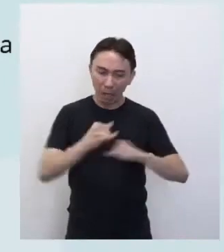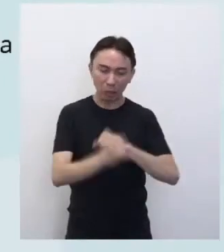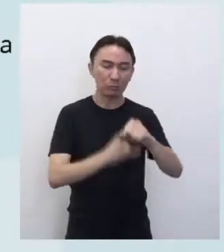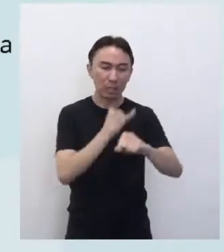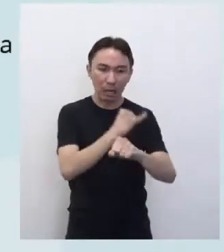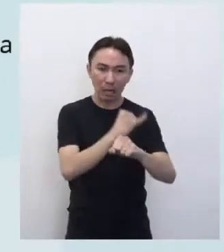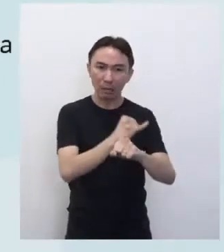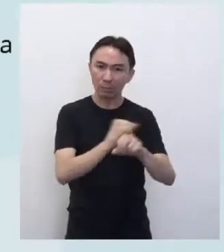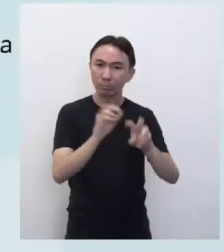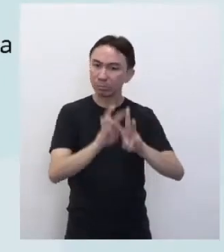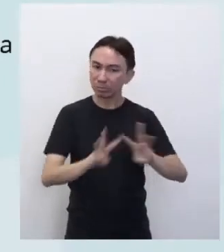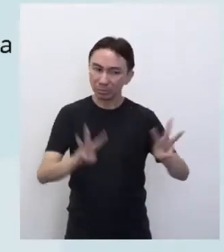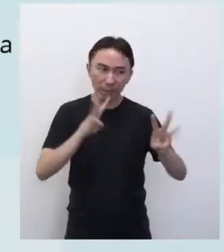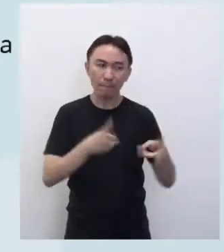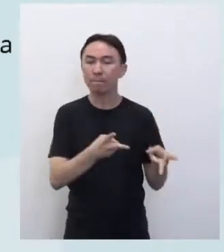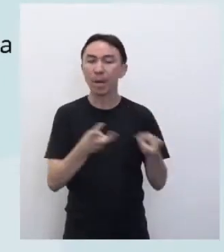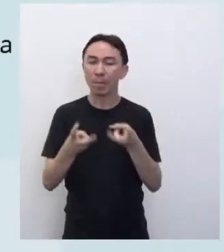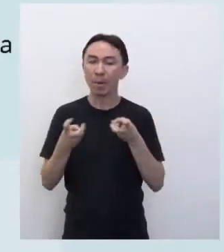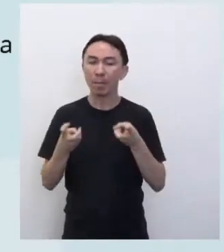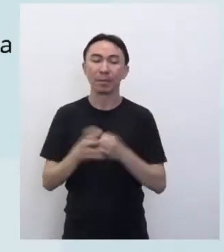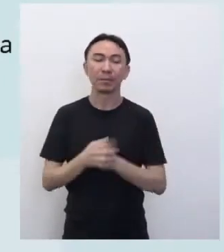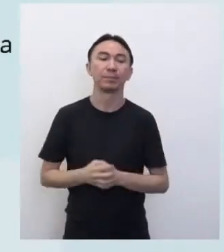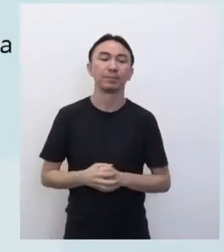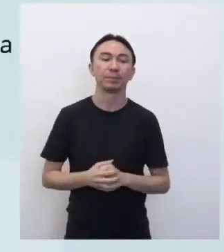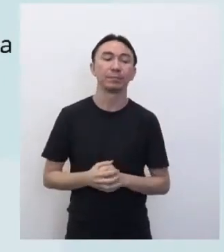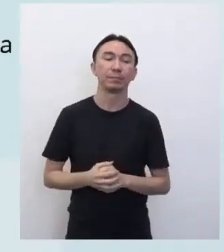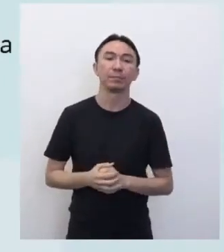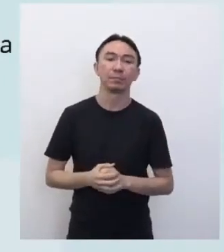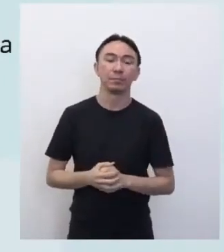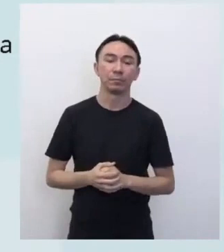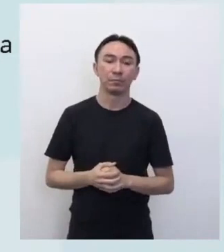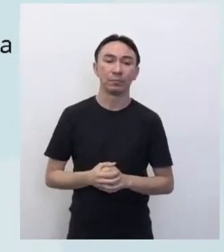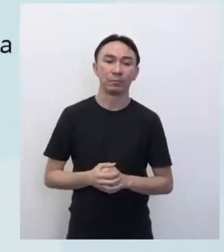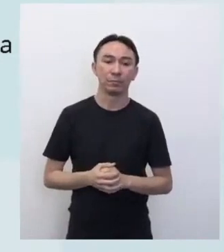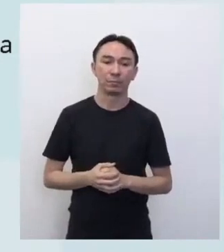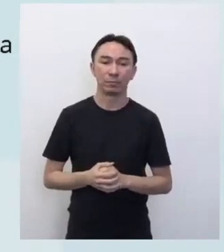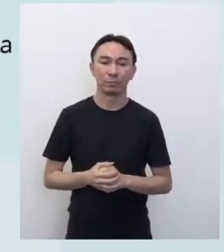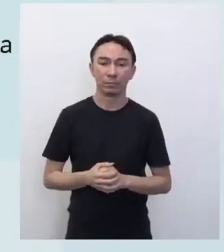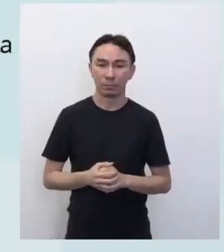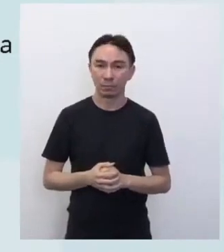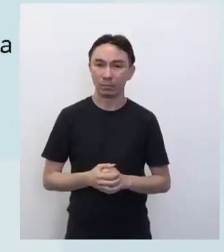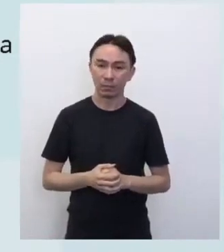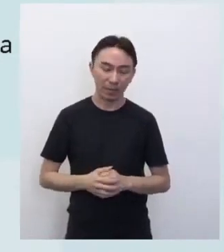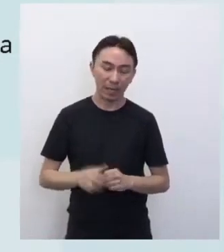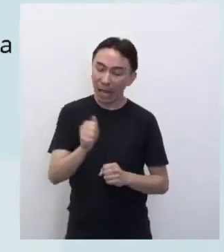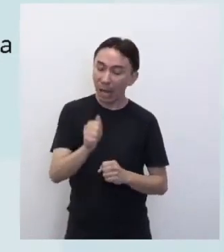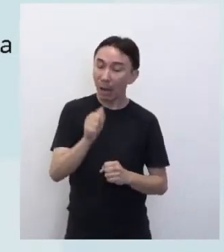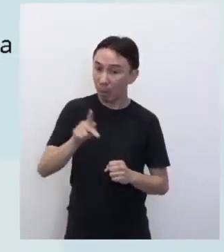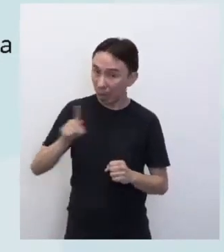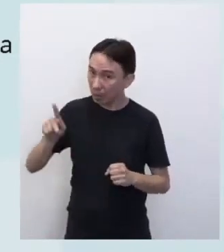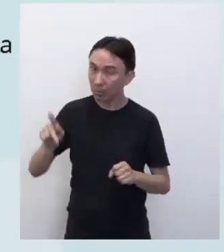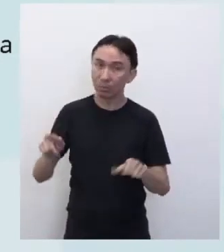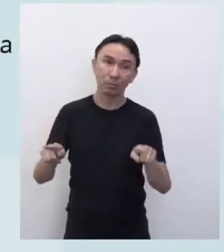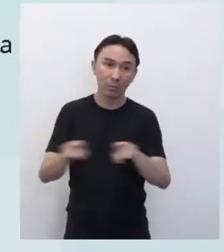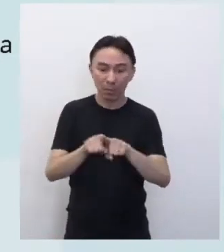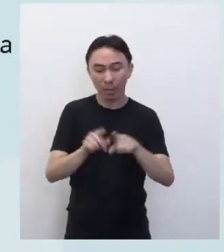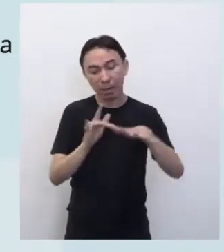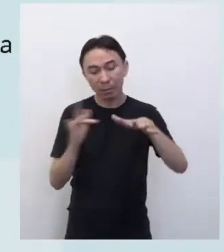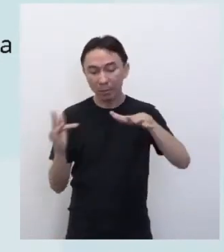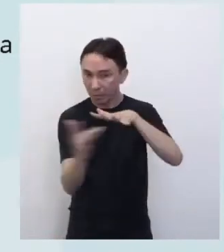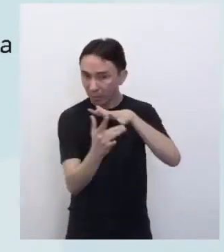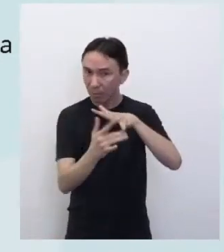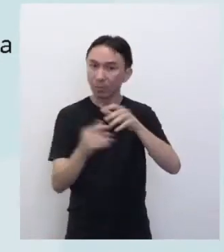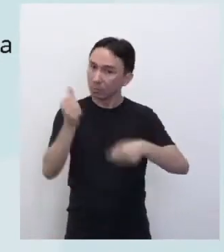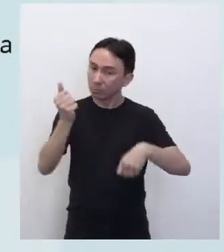internet. Talk about social media apps and websites. Falar sobre aplicativos e sites de mídia social. Understand